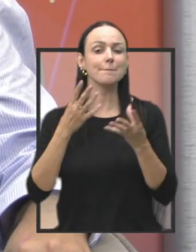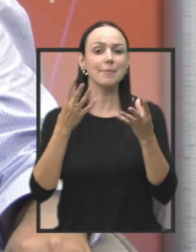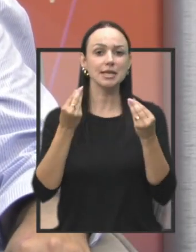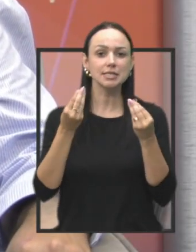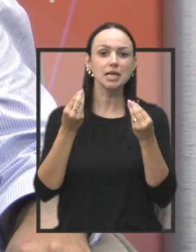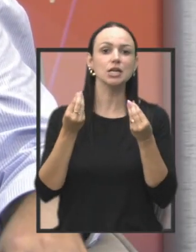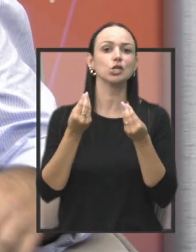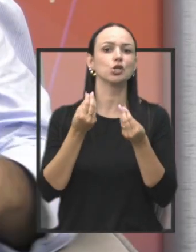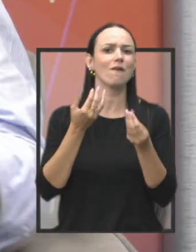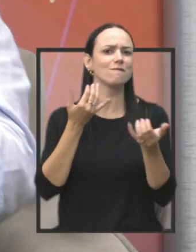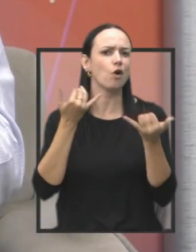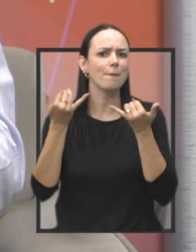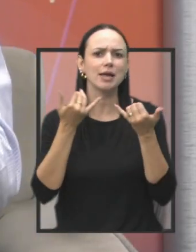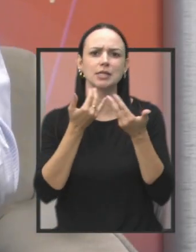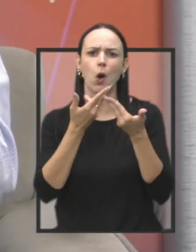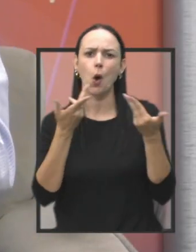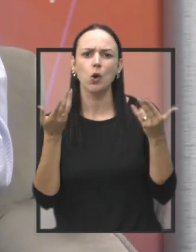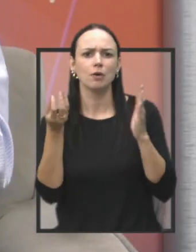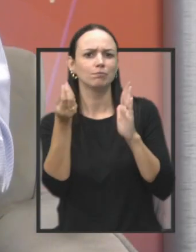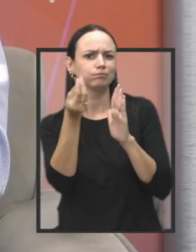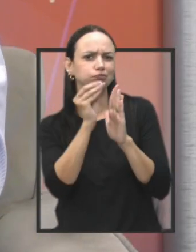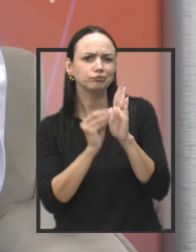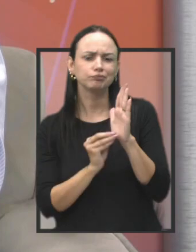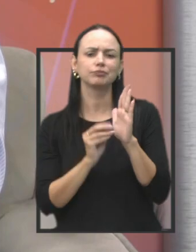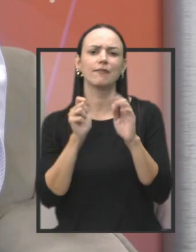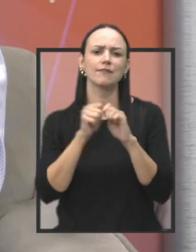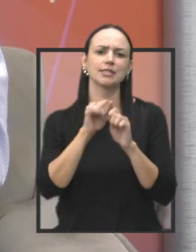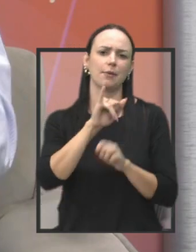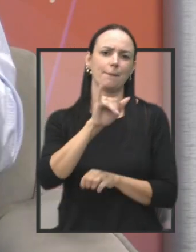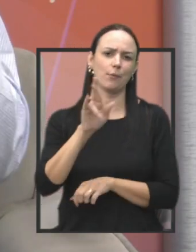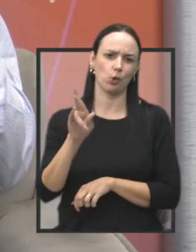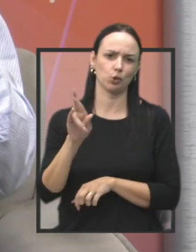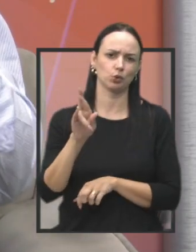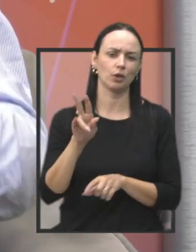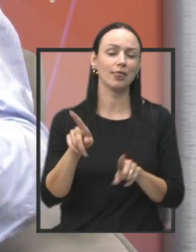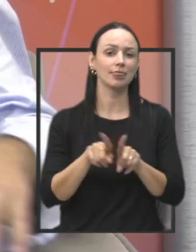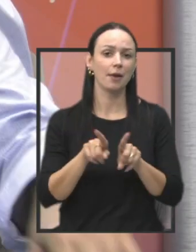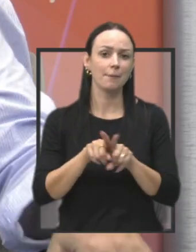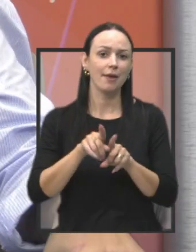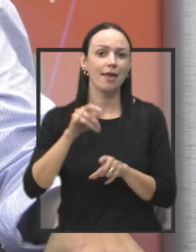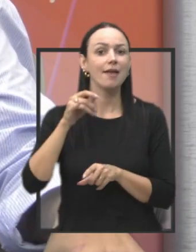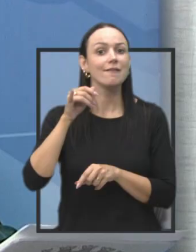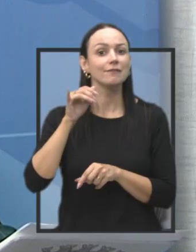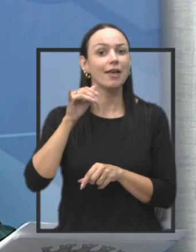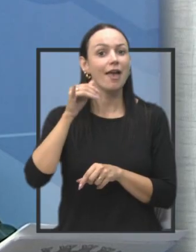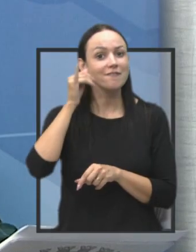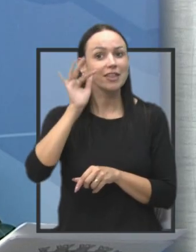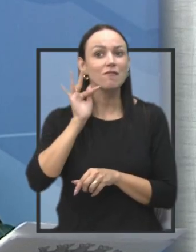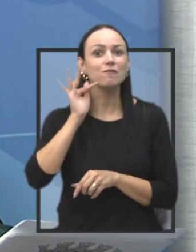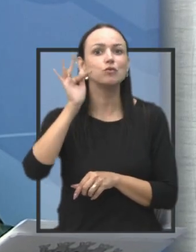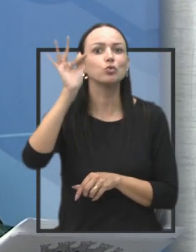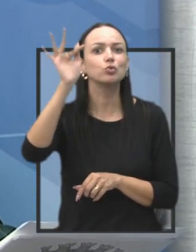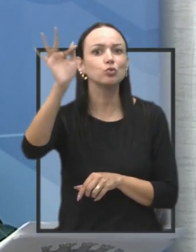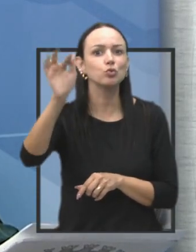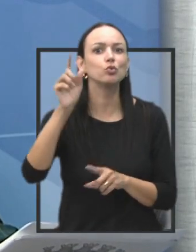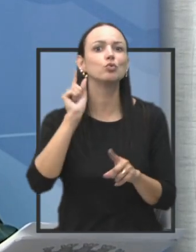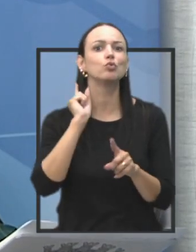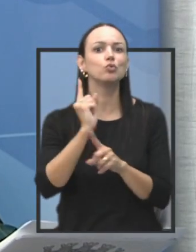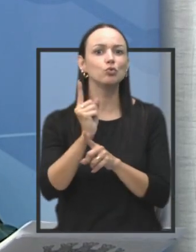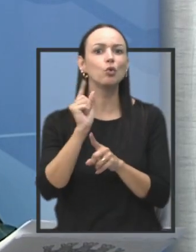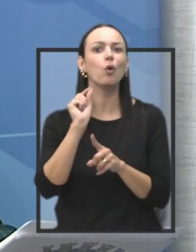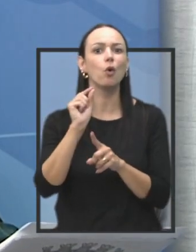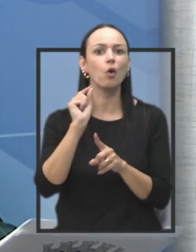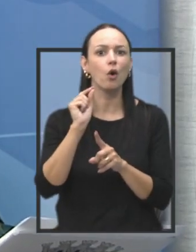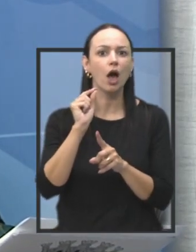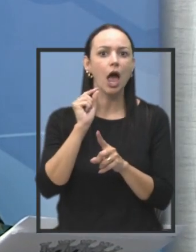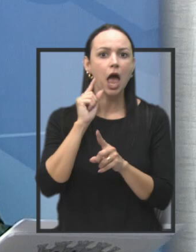ajuda muito na questão de finalizar a declaração e também para evitar futura malha fina. Certo. Júnior, e em